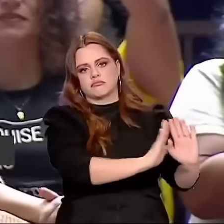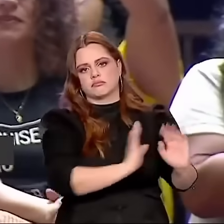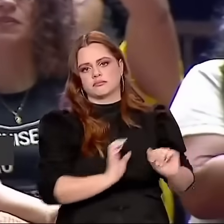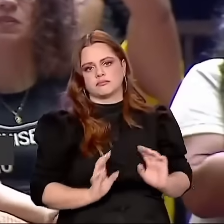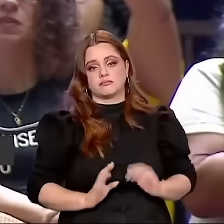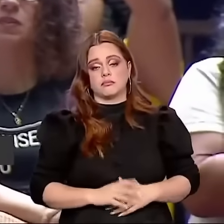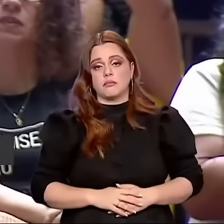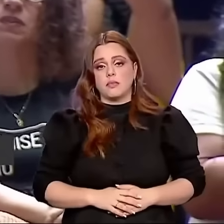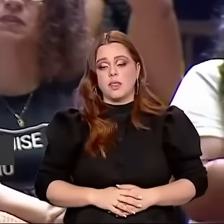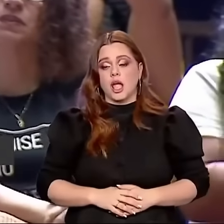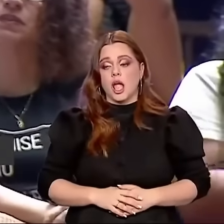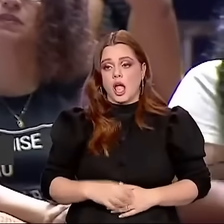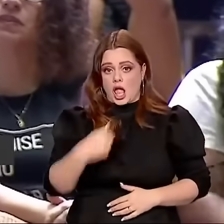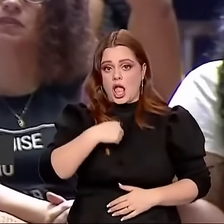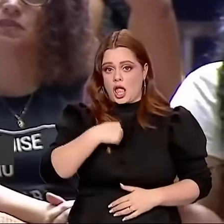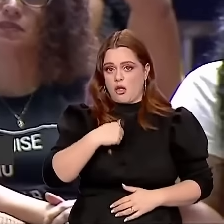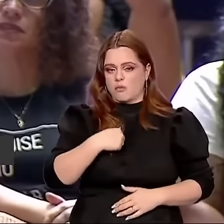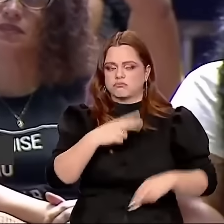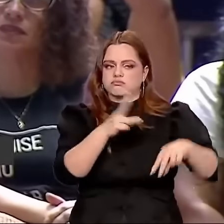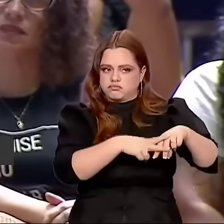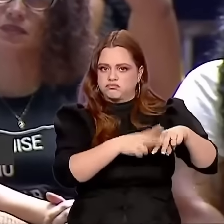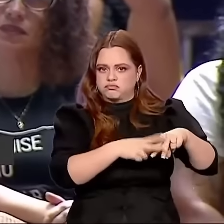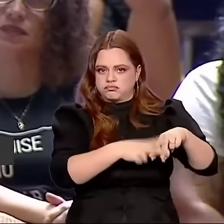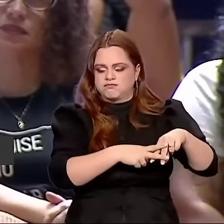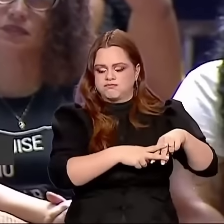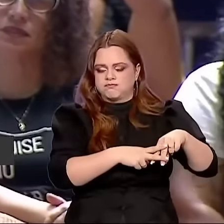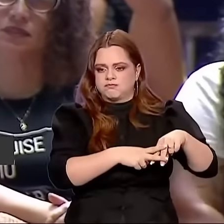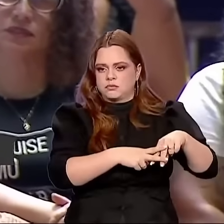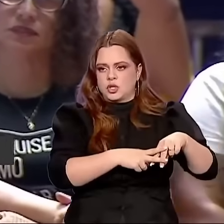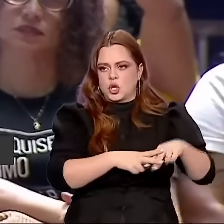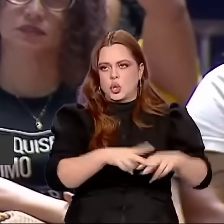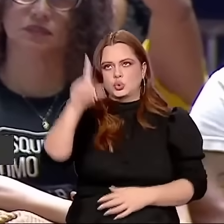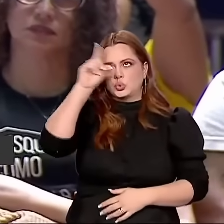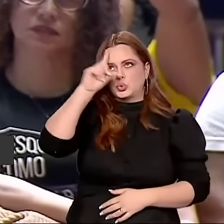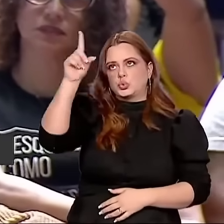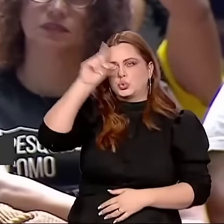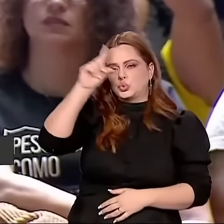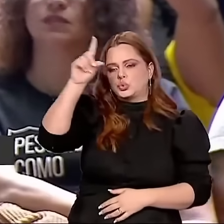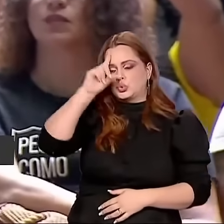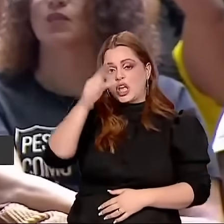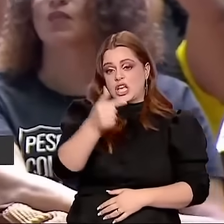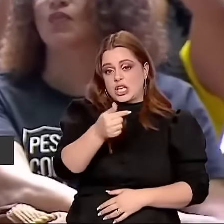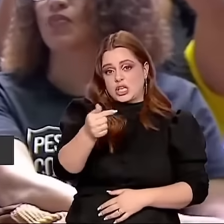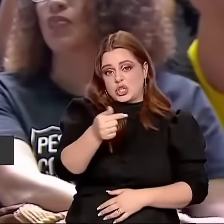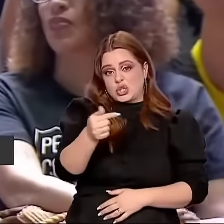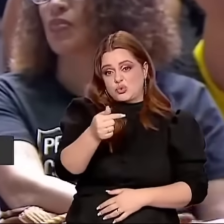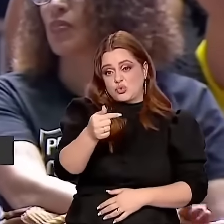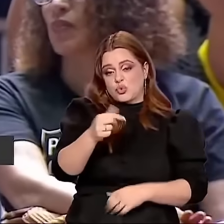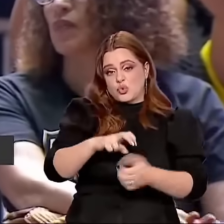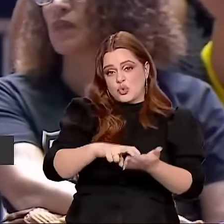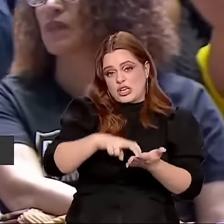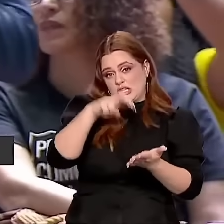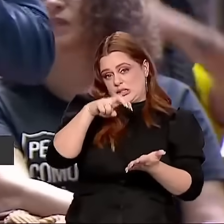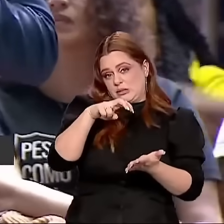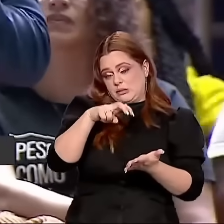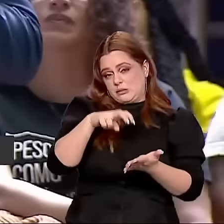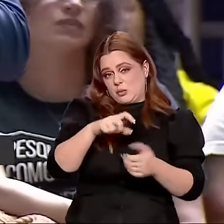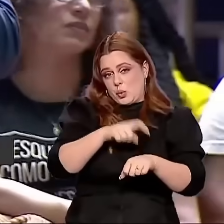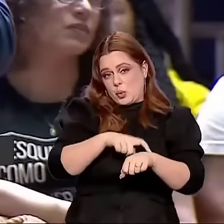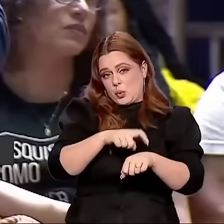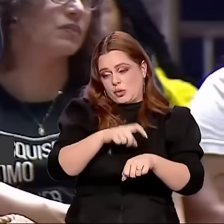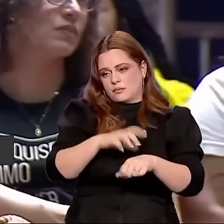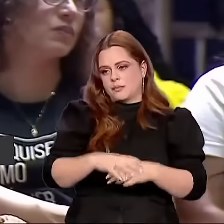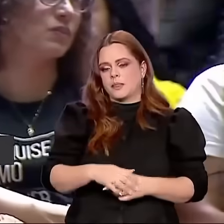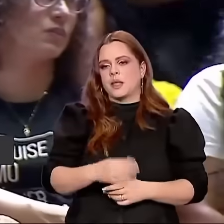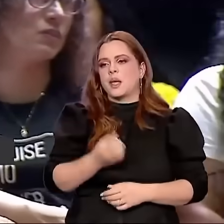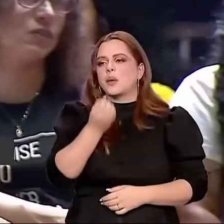Quando eu estava na cadeia, que todo dia às 7 horas da manhã, eu ouvia vocês